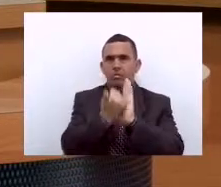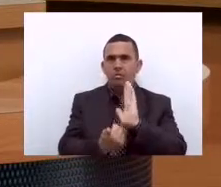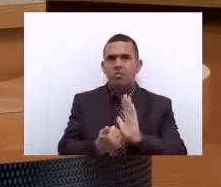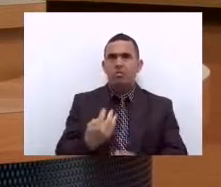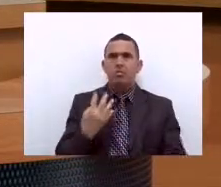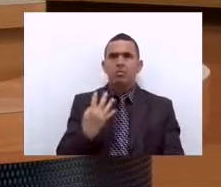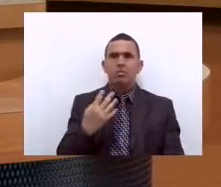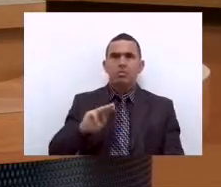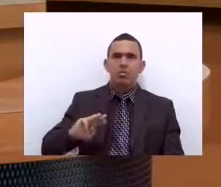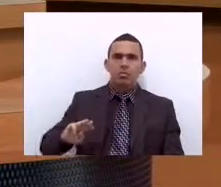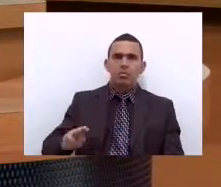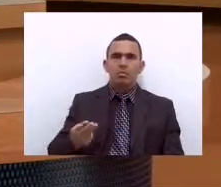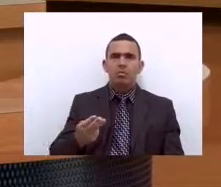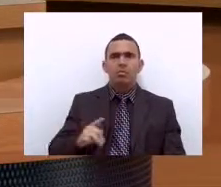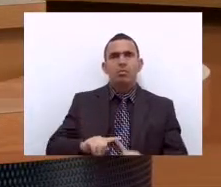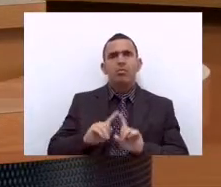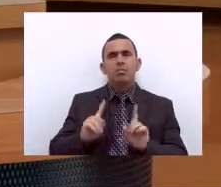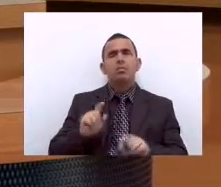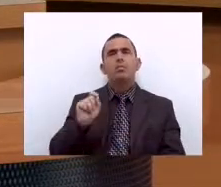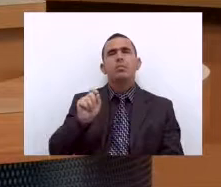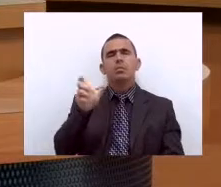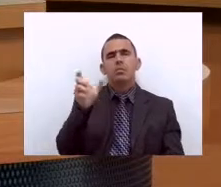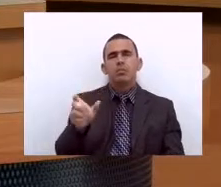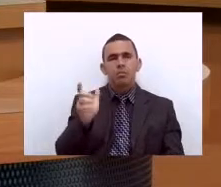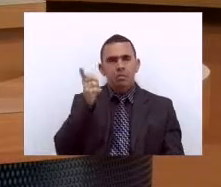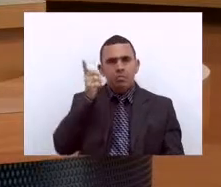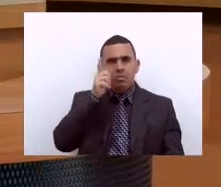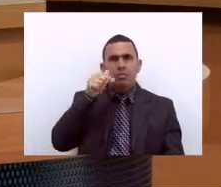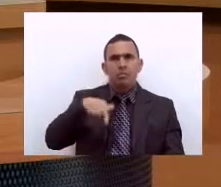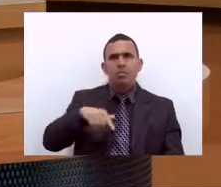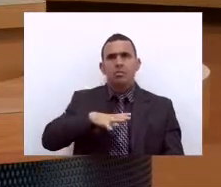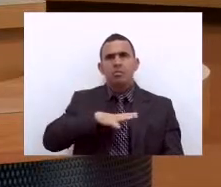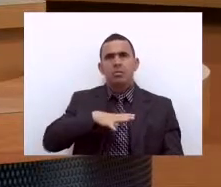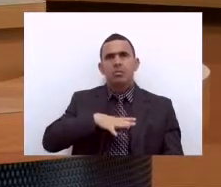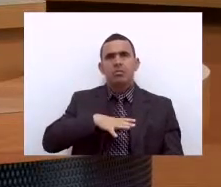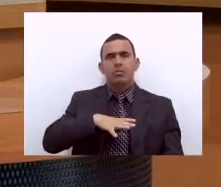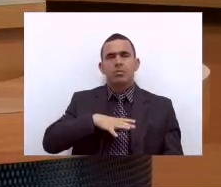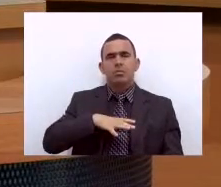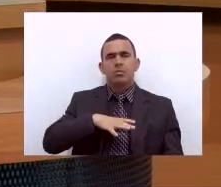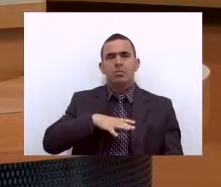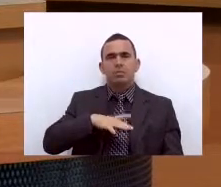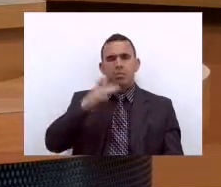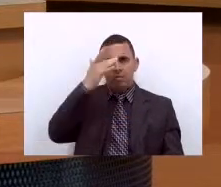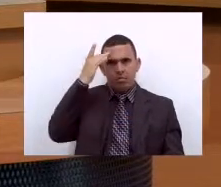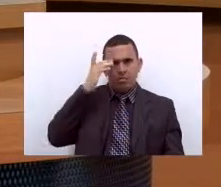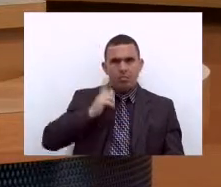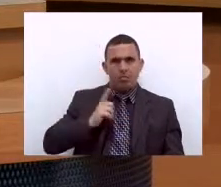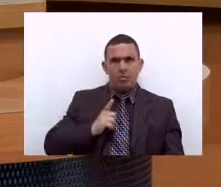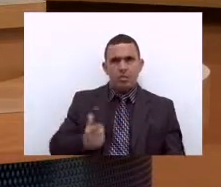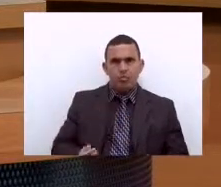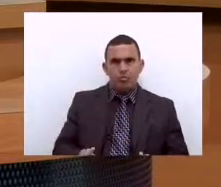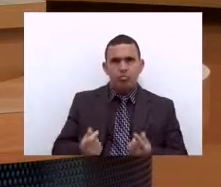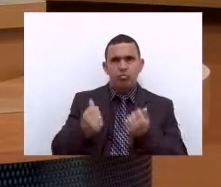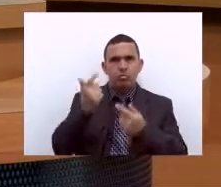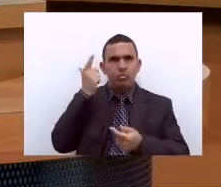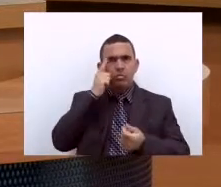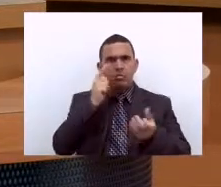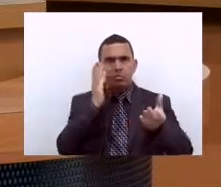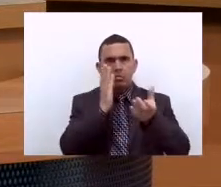milhões. Só que quem é que está conseguindo isso na cidade? Aqueles que têm dinheiro para custear uma ação